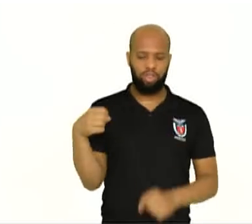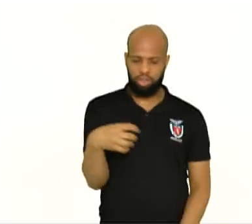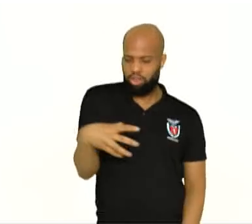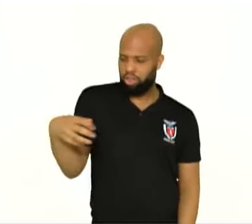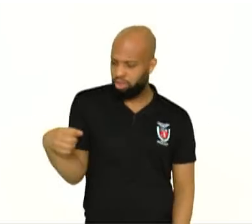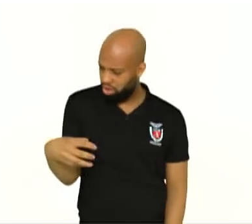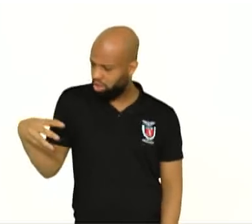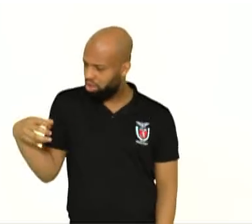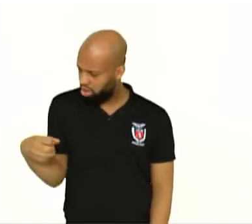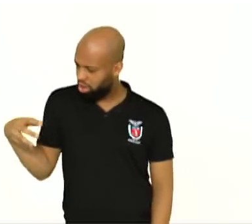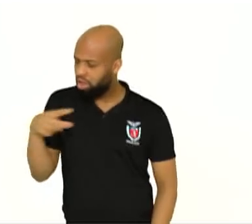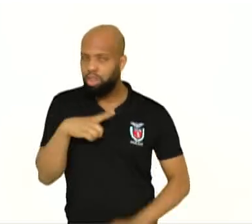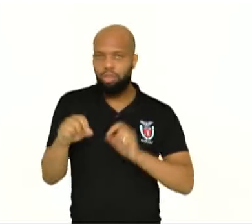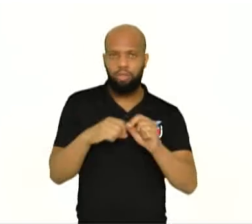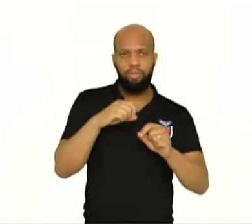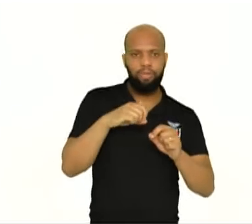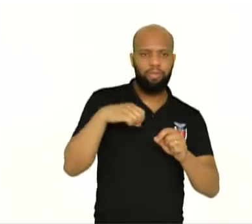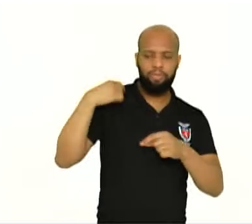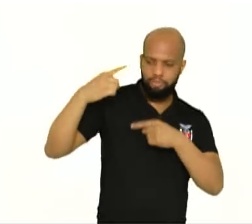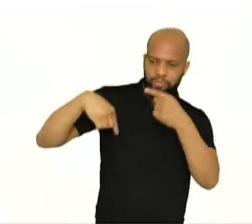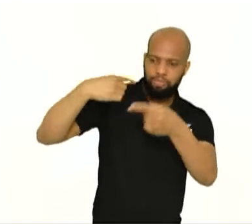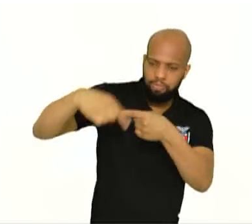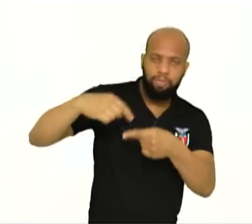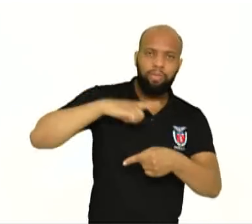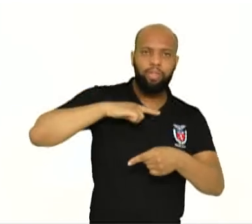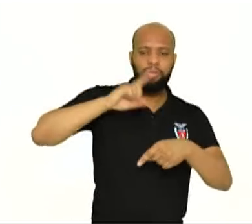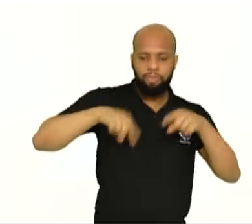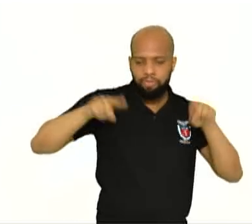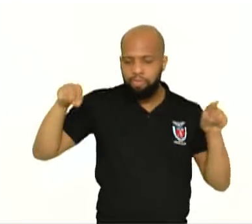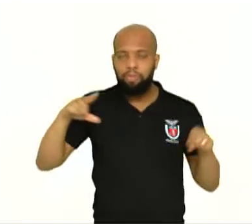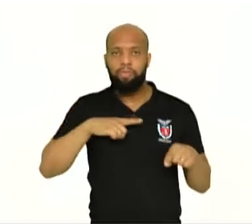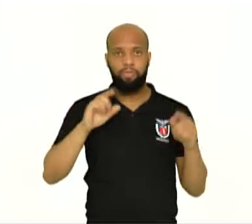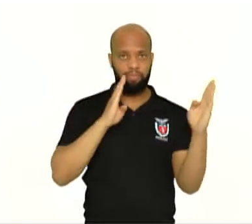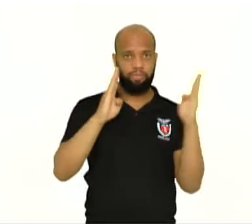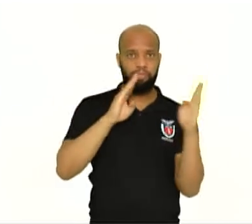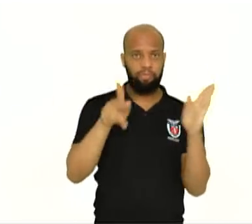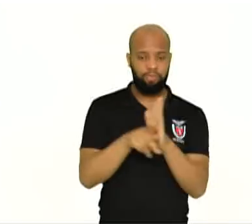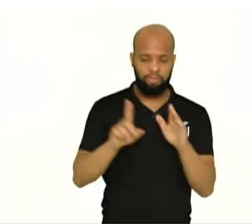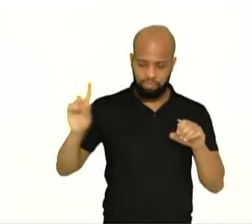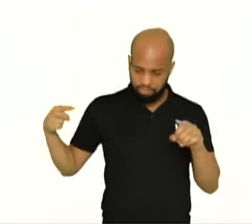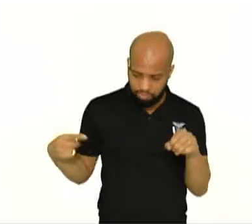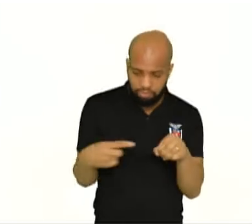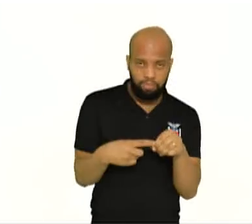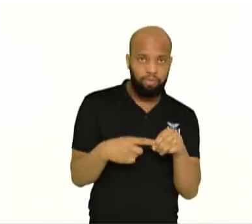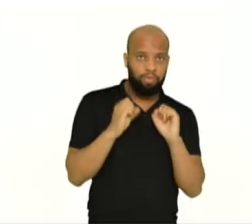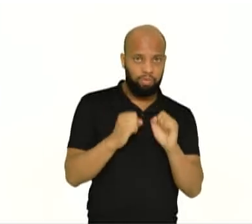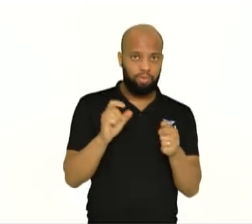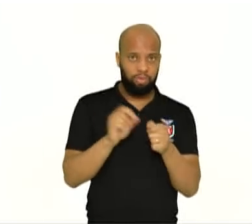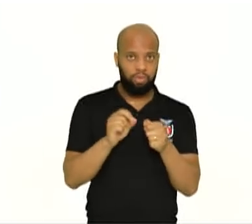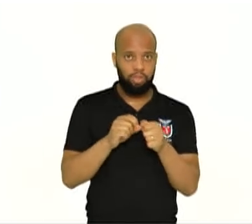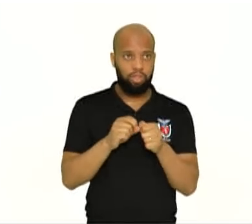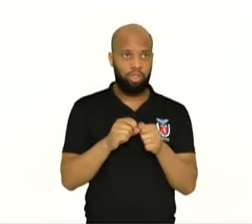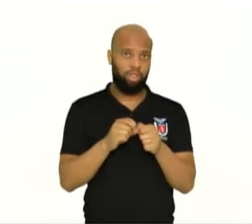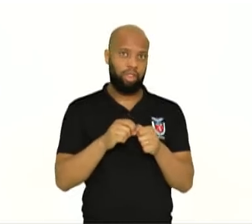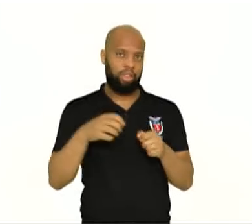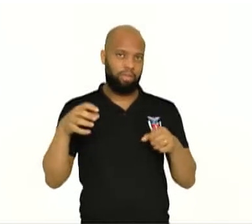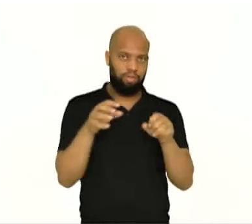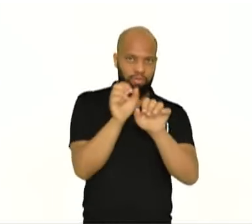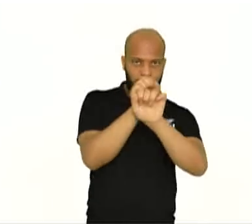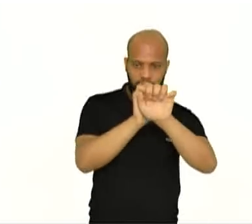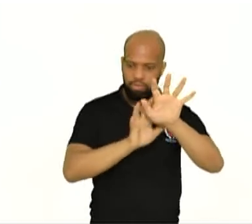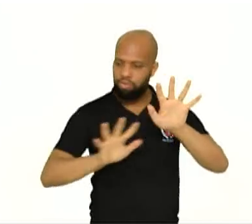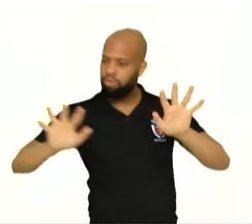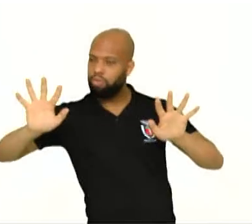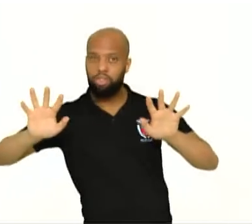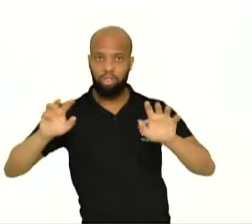processo de alternância de gerações, que ela vai ter uma fase assexuada, que ela pode gerar o broto, e ela vai ter também a